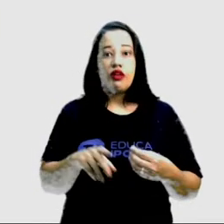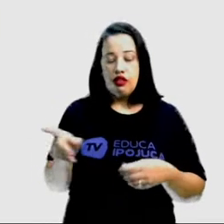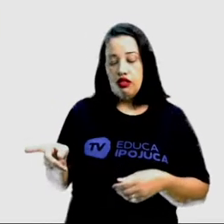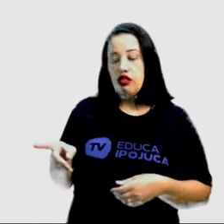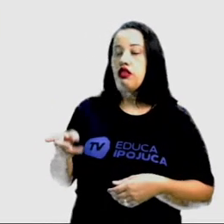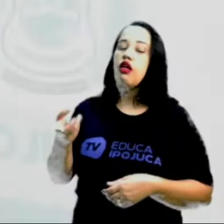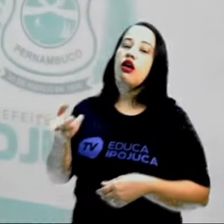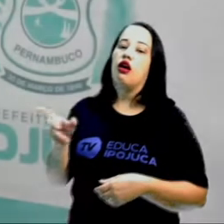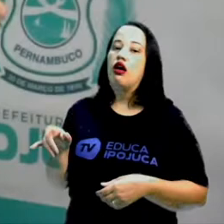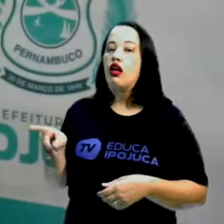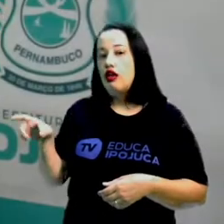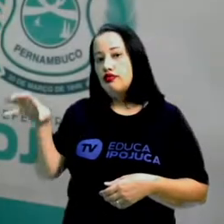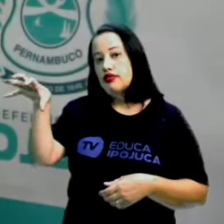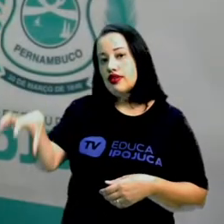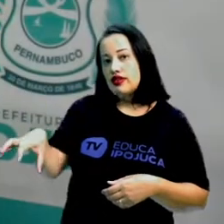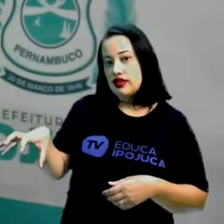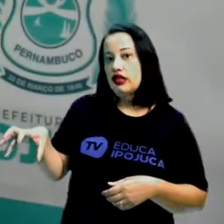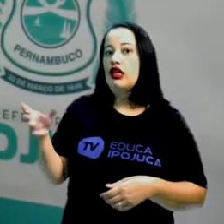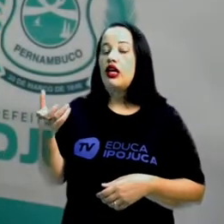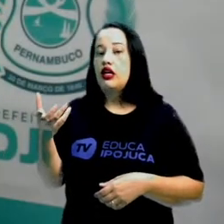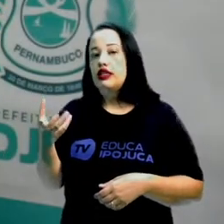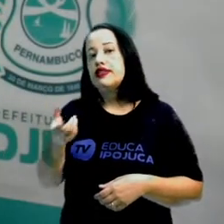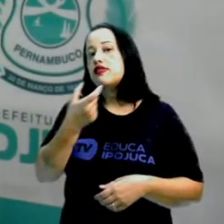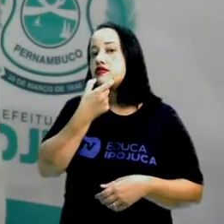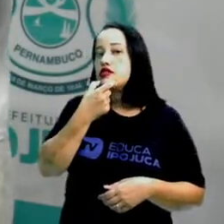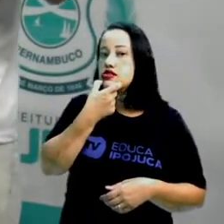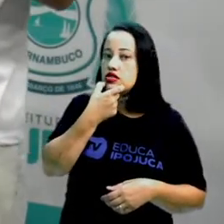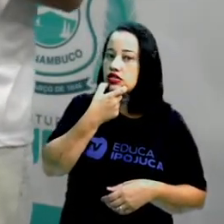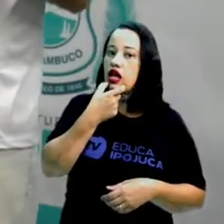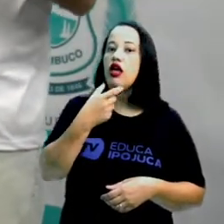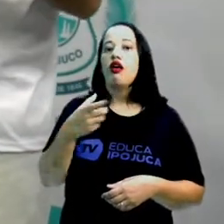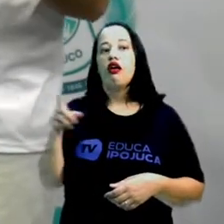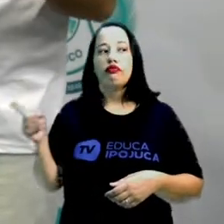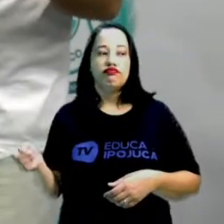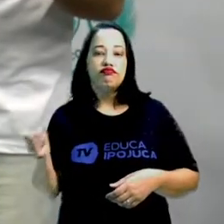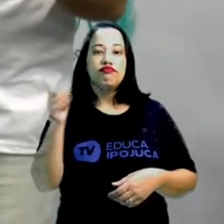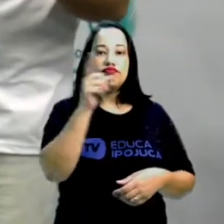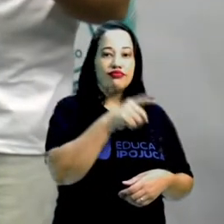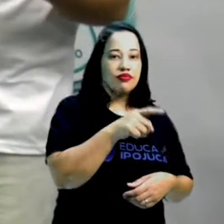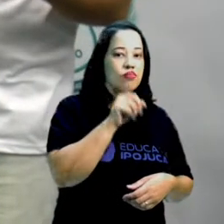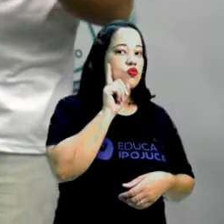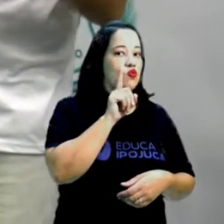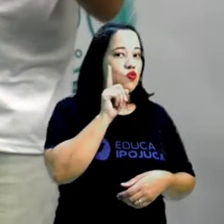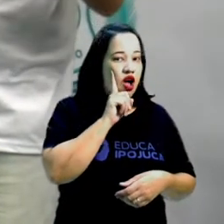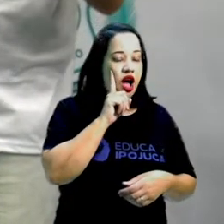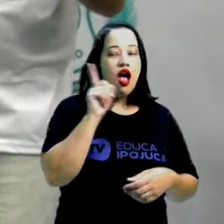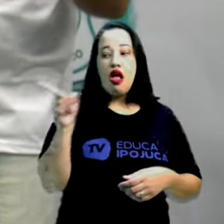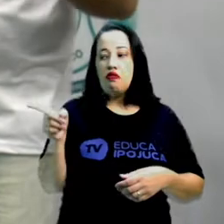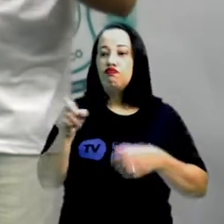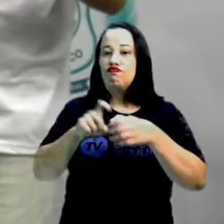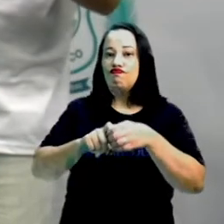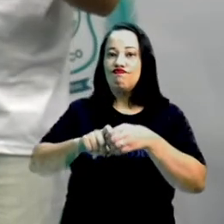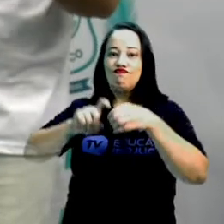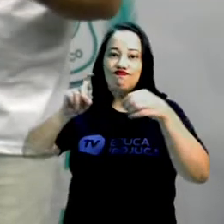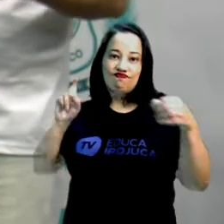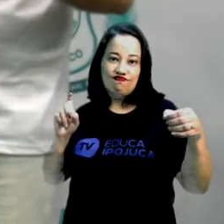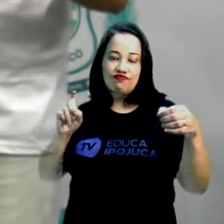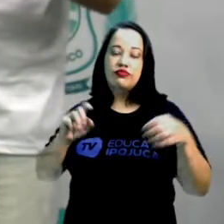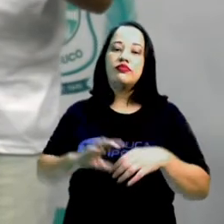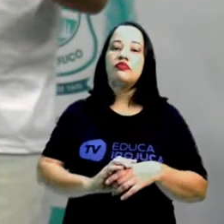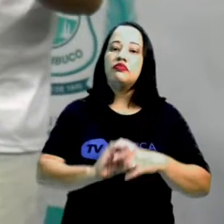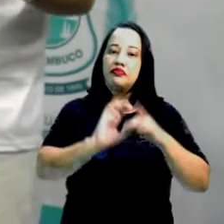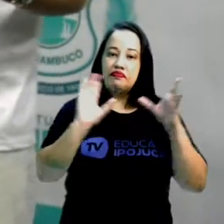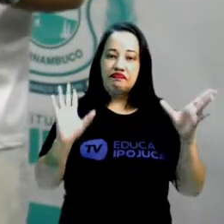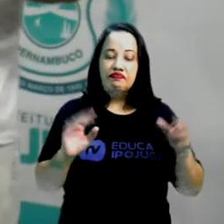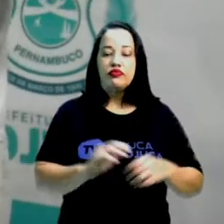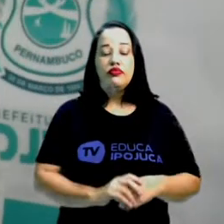se eles tinham vindo da Inglaterra, não é? Primeiramente, você vai ter o aumento de impostos. Vários impostos vão ser criados durante o